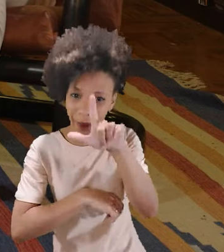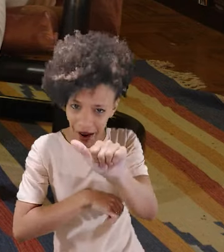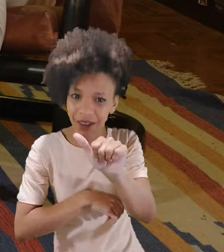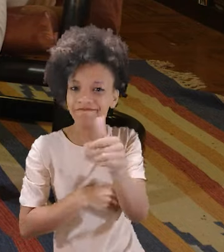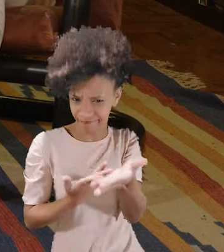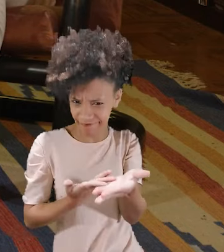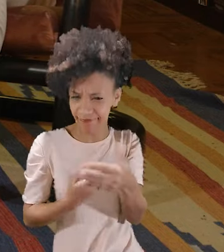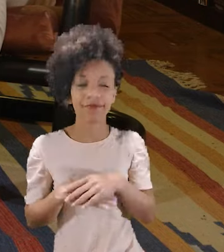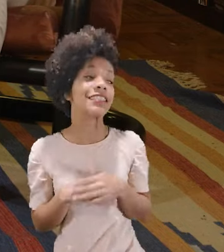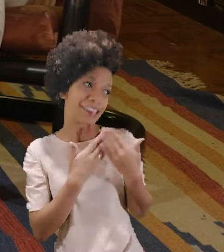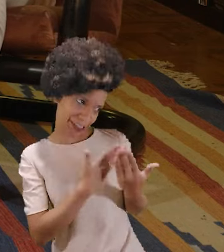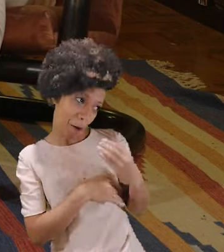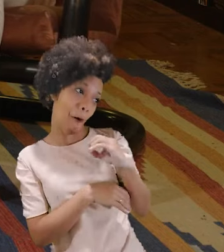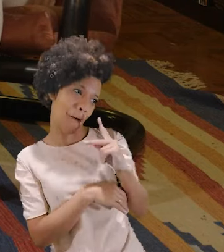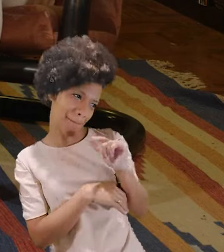lá